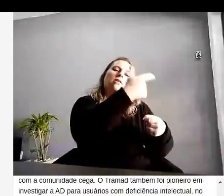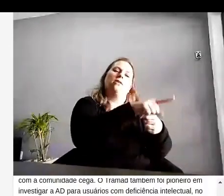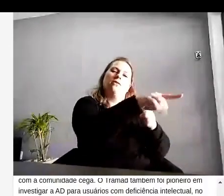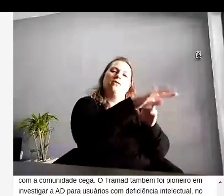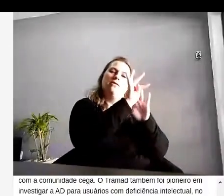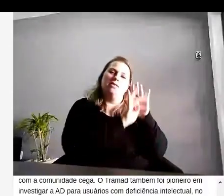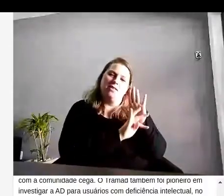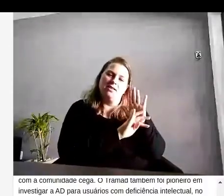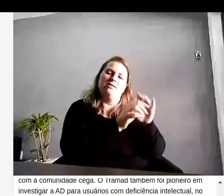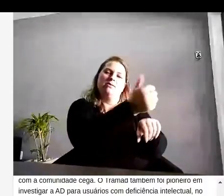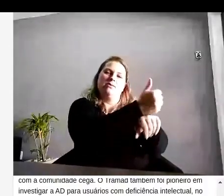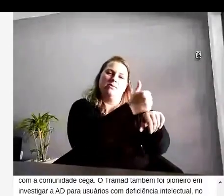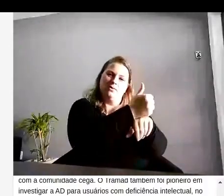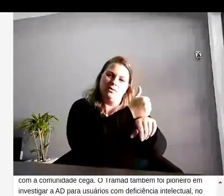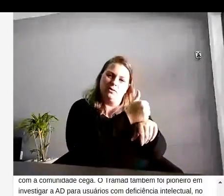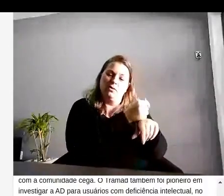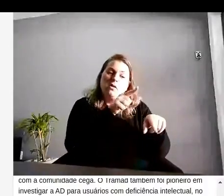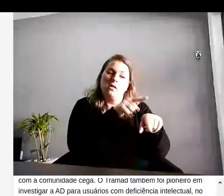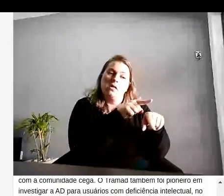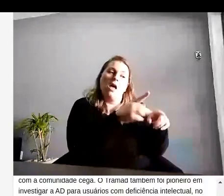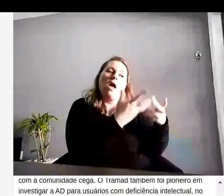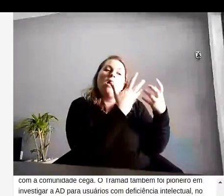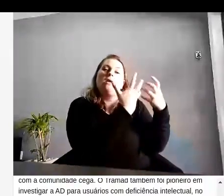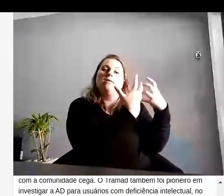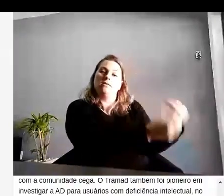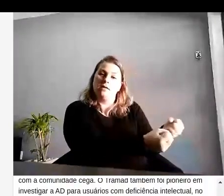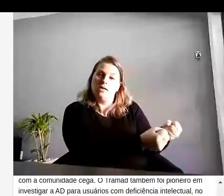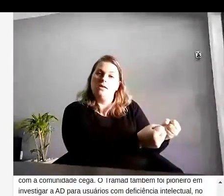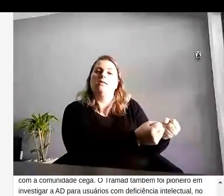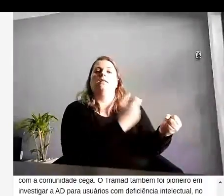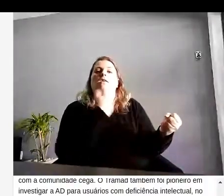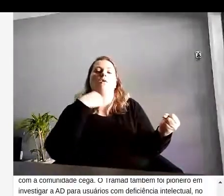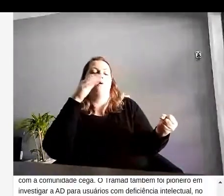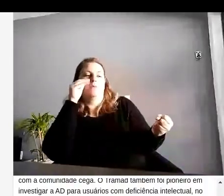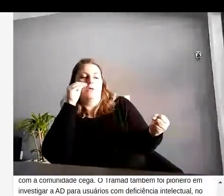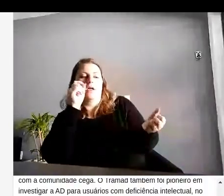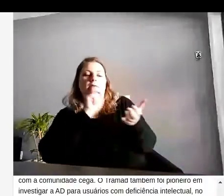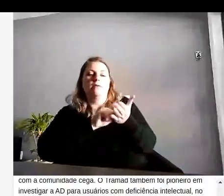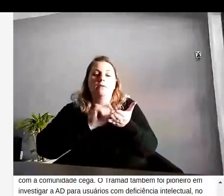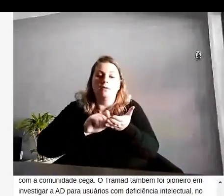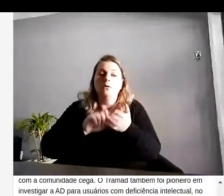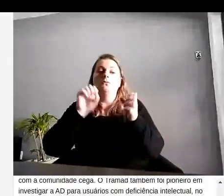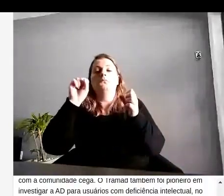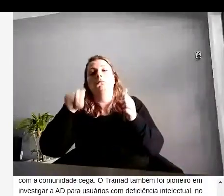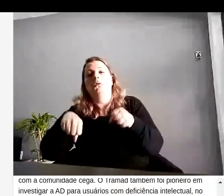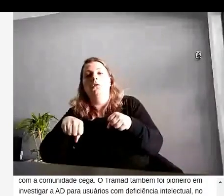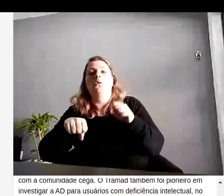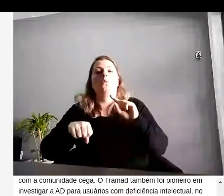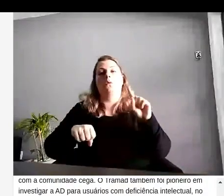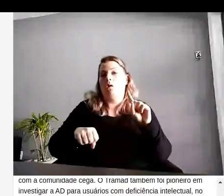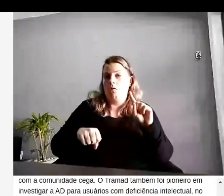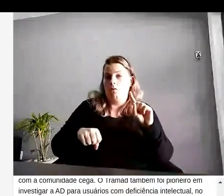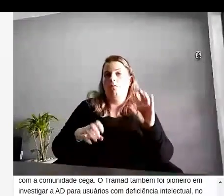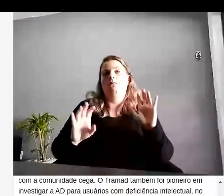ou não as nossas observações. A maioria